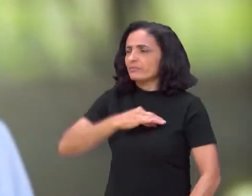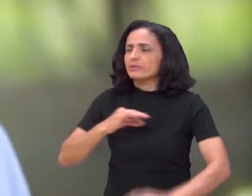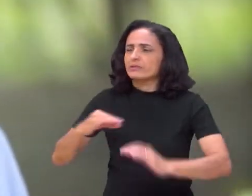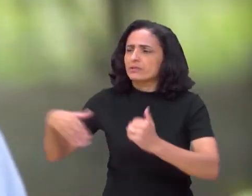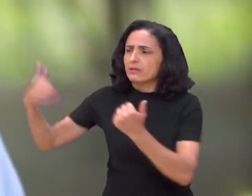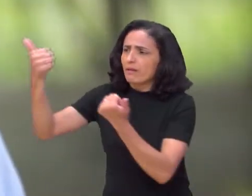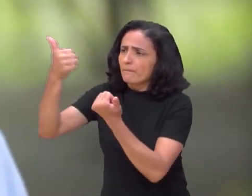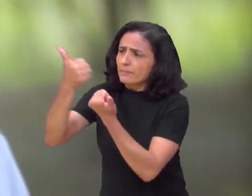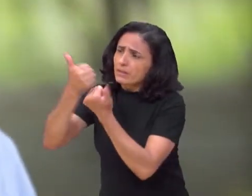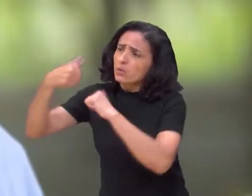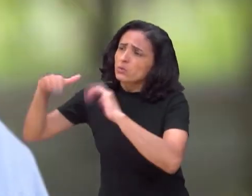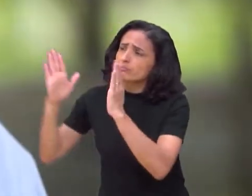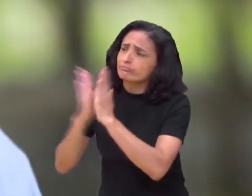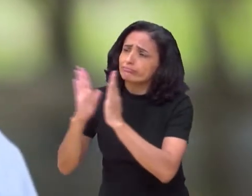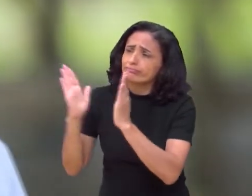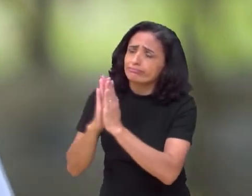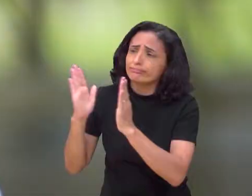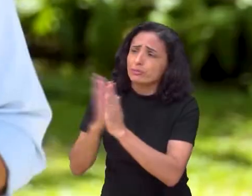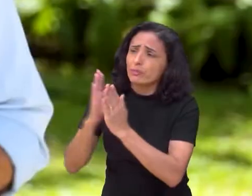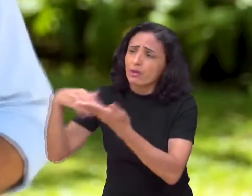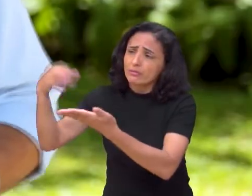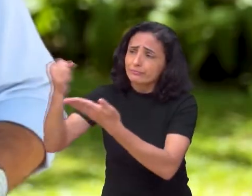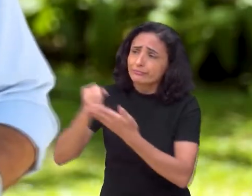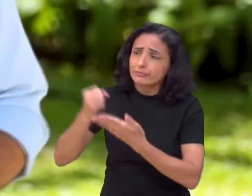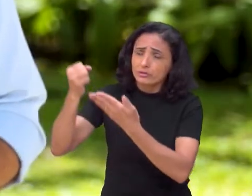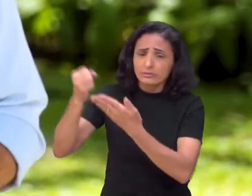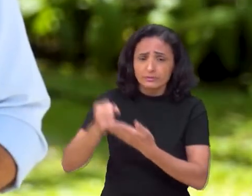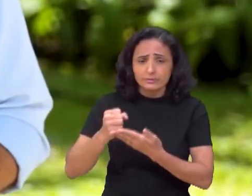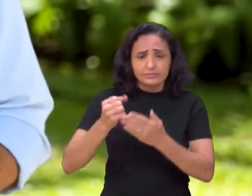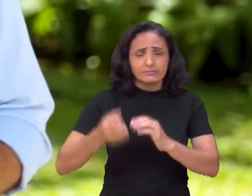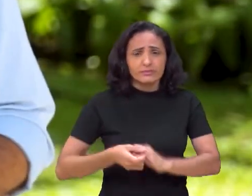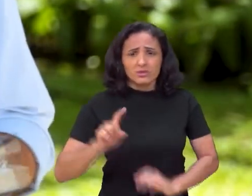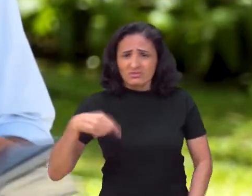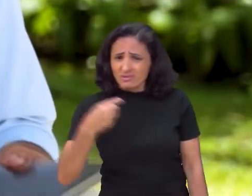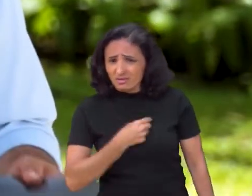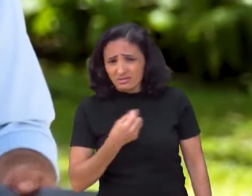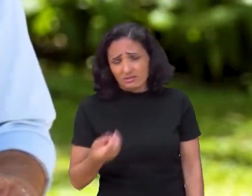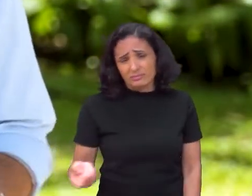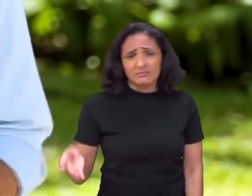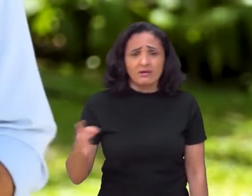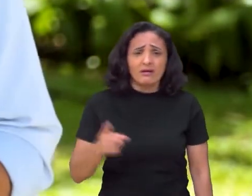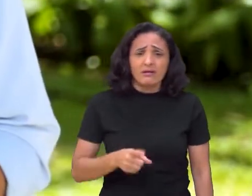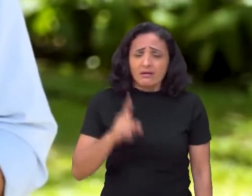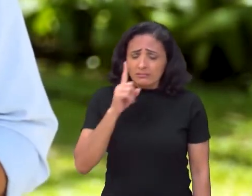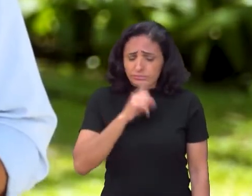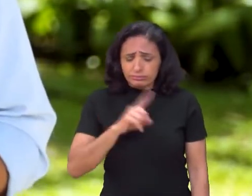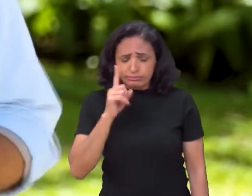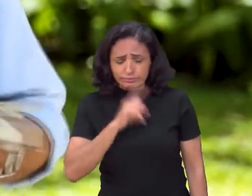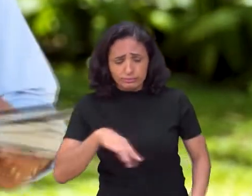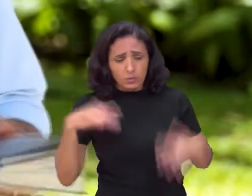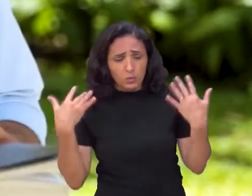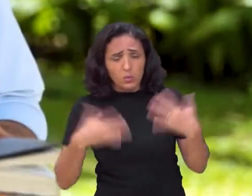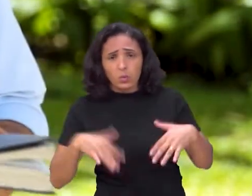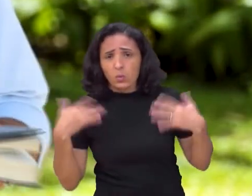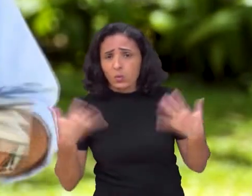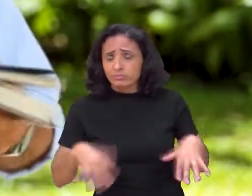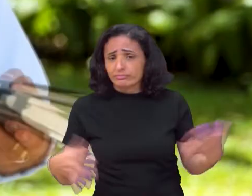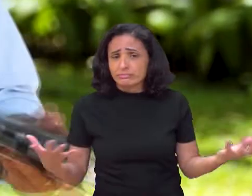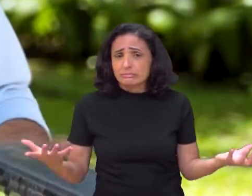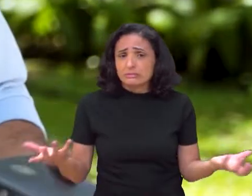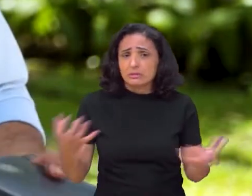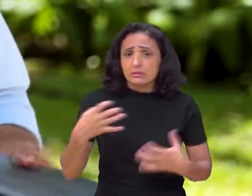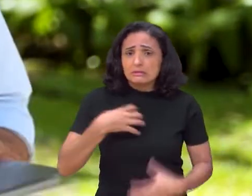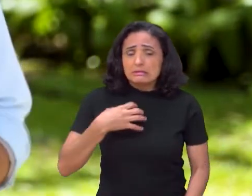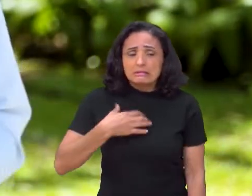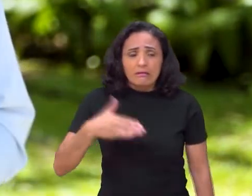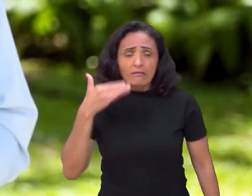quem ajuda as nossas fraquezas. Somos falhos, somos imperfeitos. Quantas vezes, se você parar